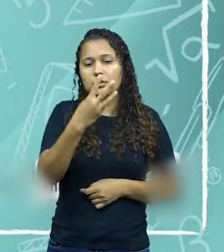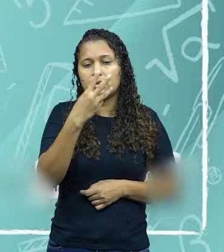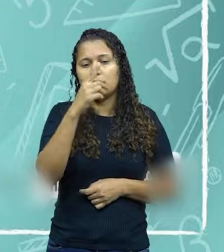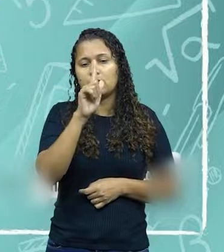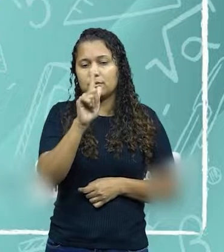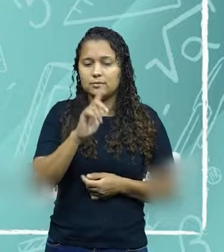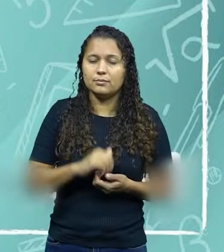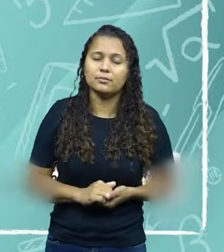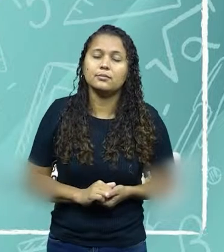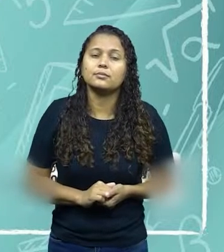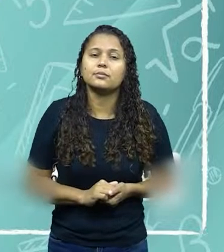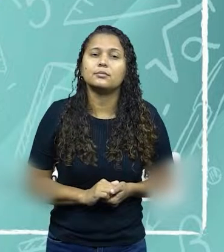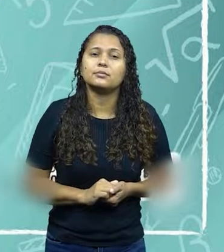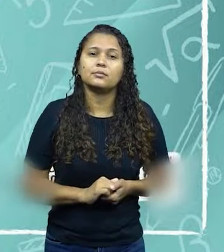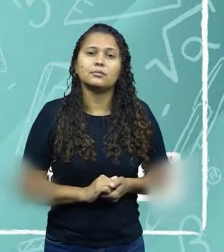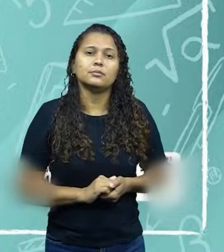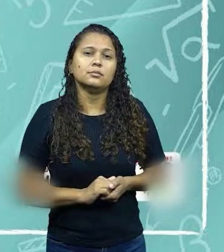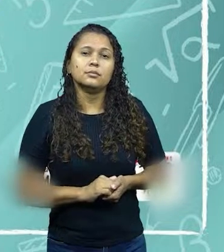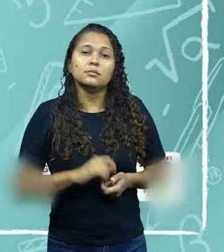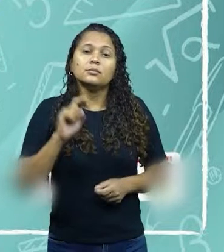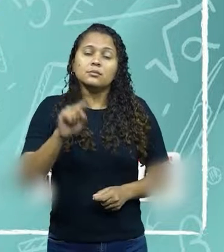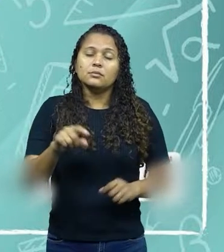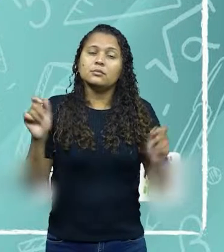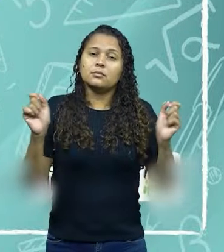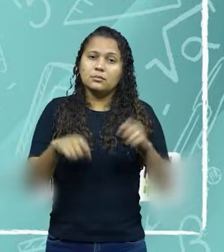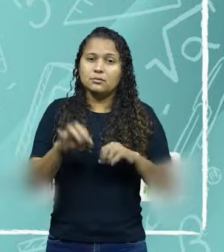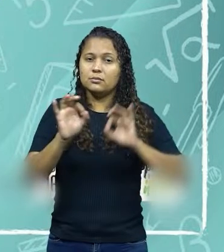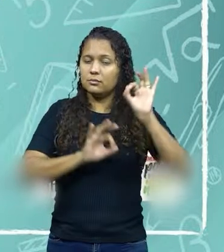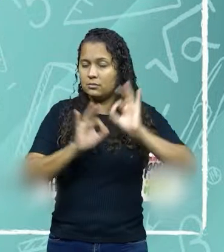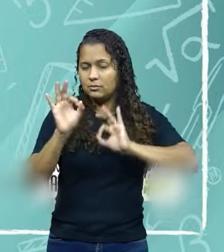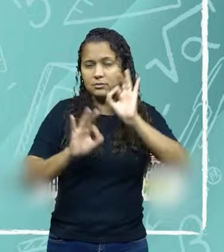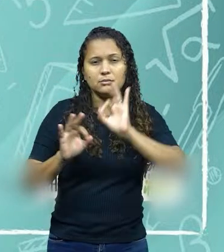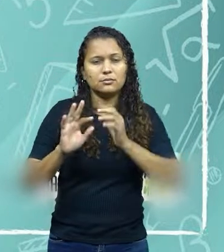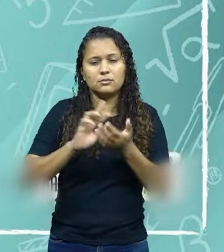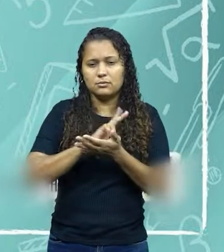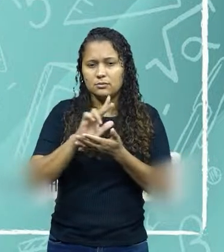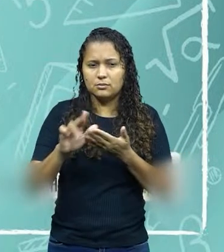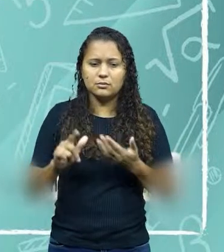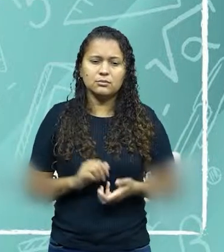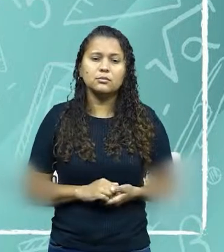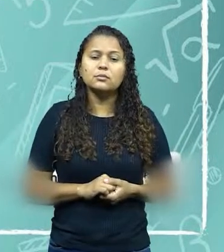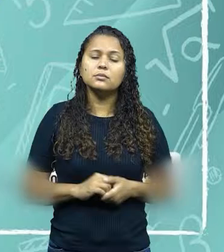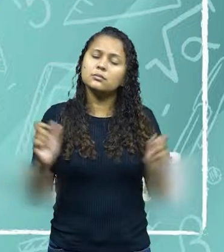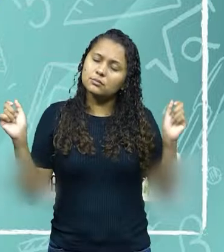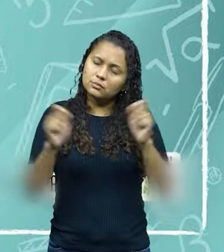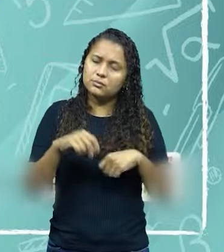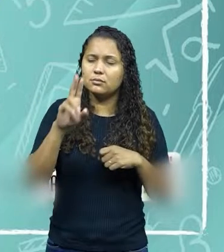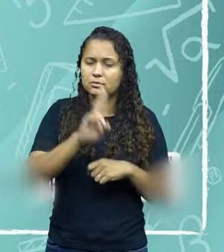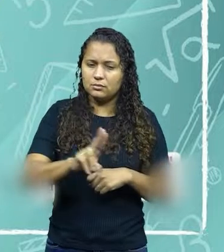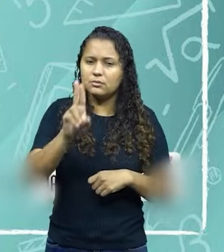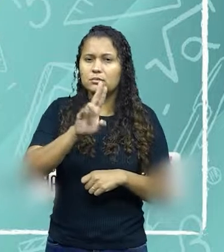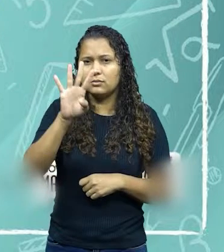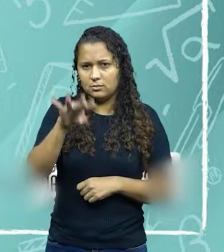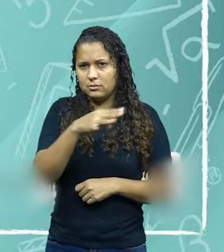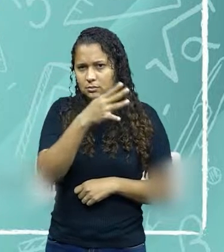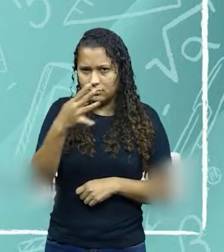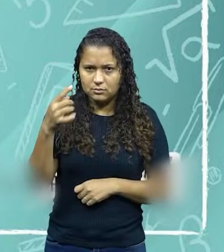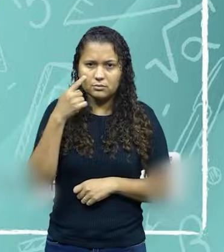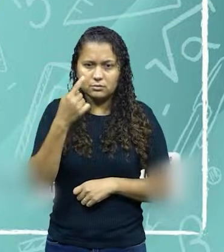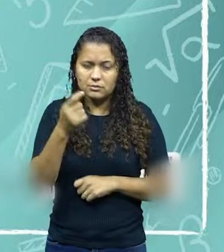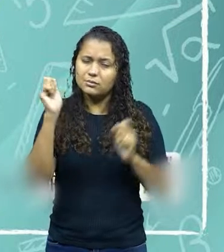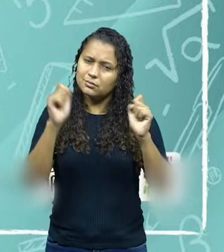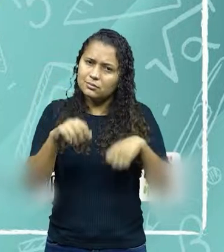0,3 gramas. Isso a gente pode fazer de diversas maneiras. Vocês podem estar utilizando essa